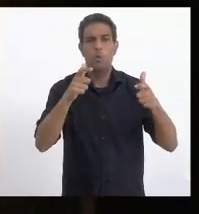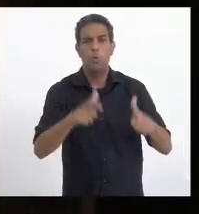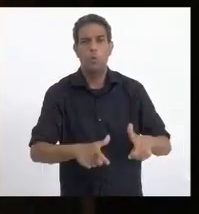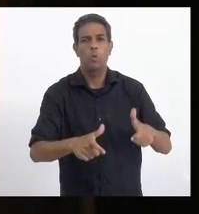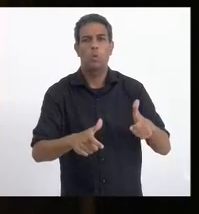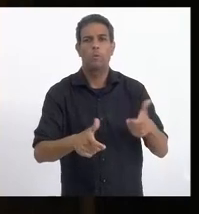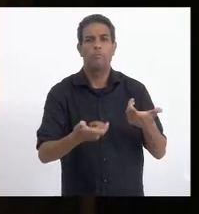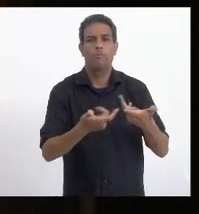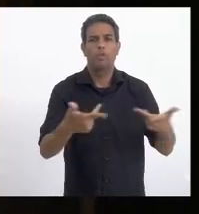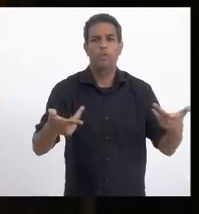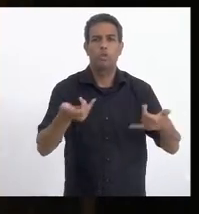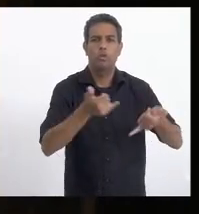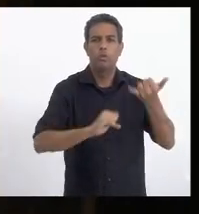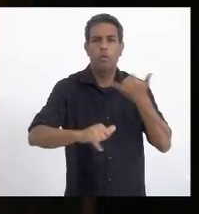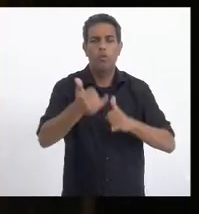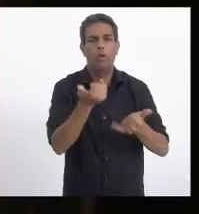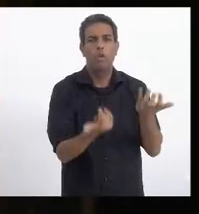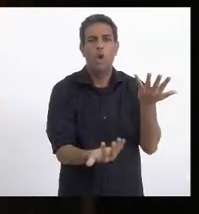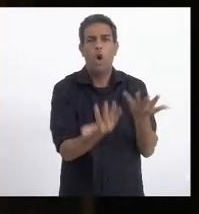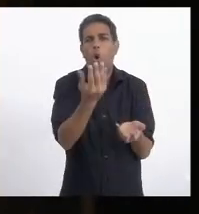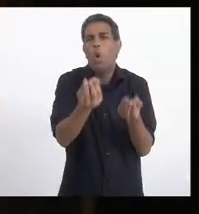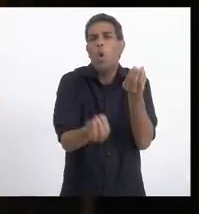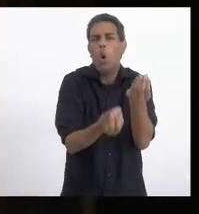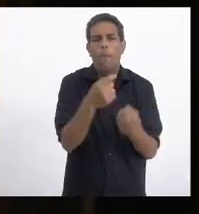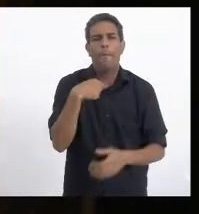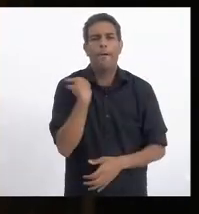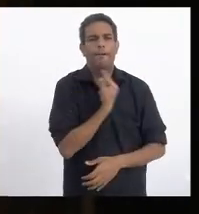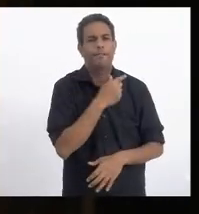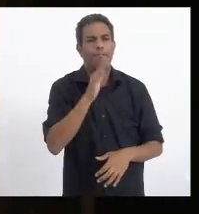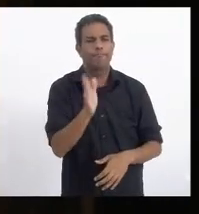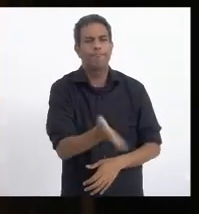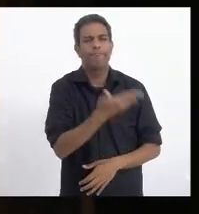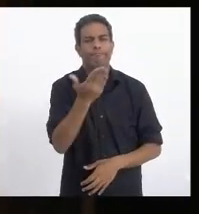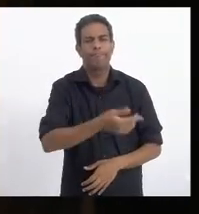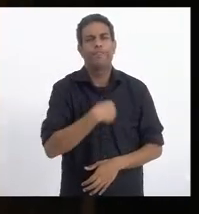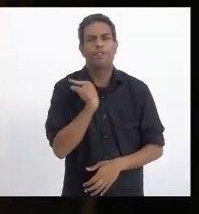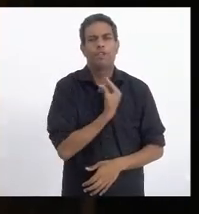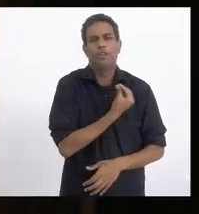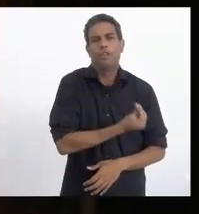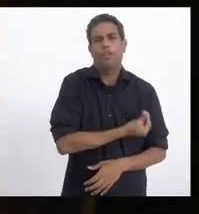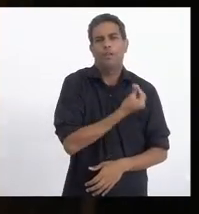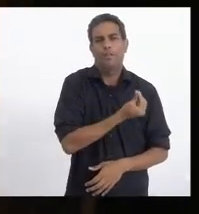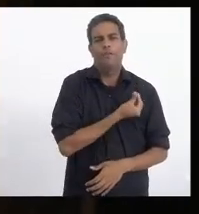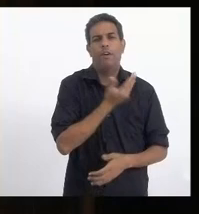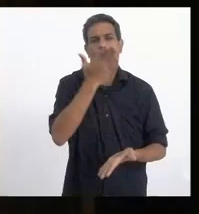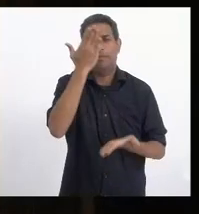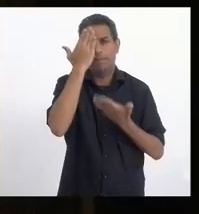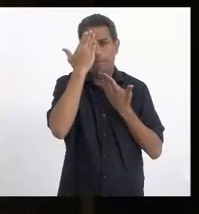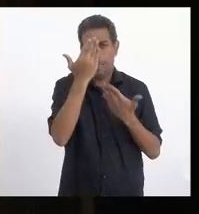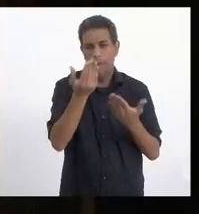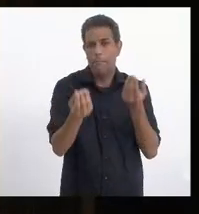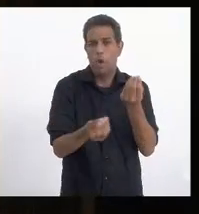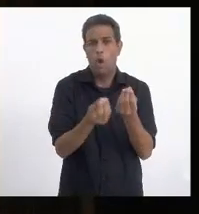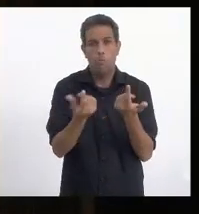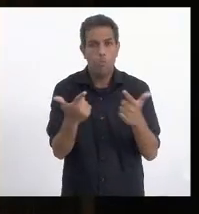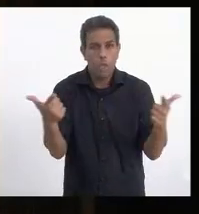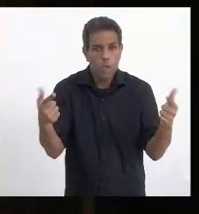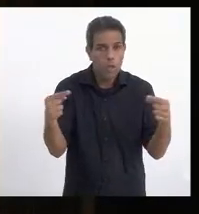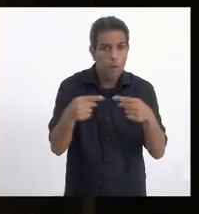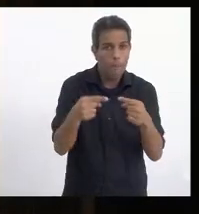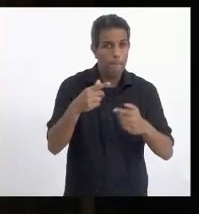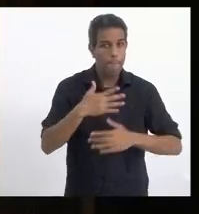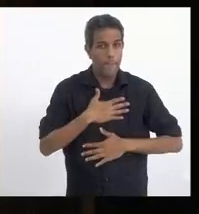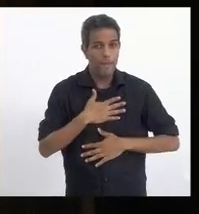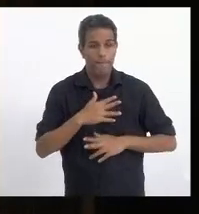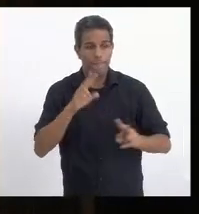do produto químico do incêndio enfim o que nós passamos na nossa vida a gente sabe então não existe o